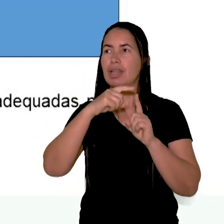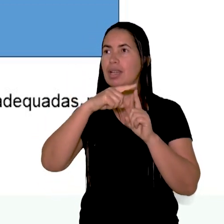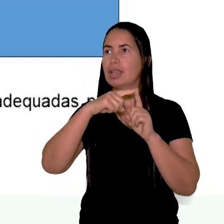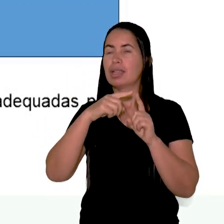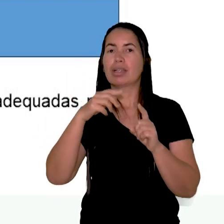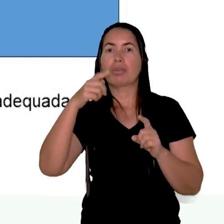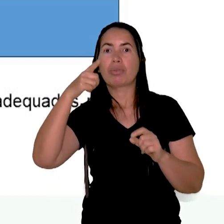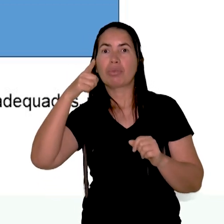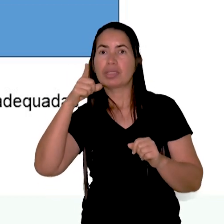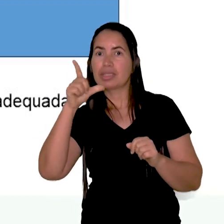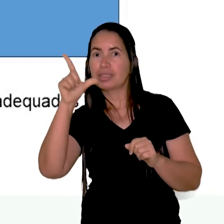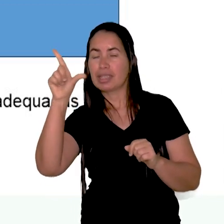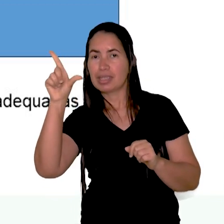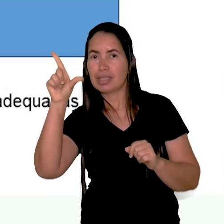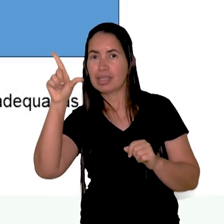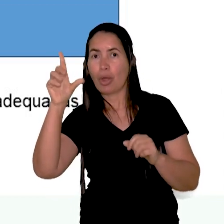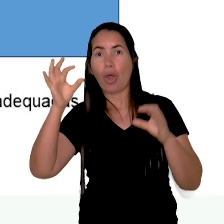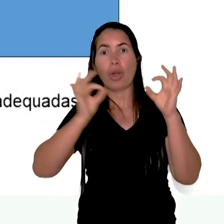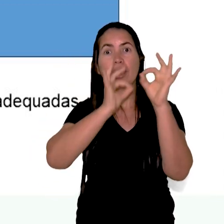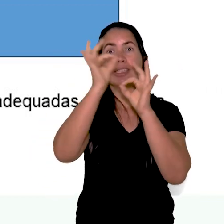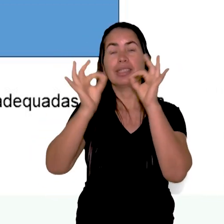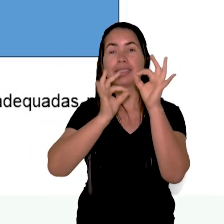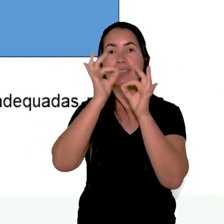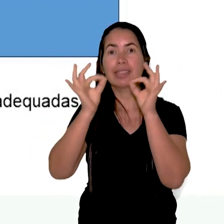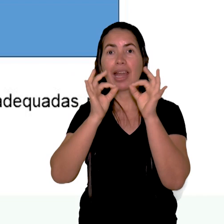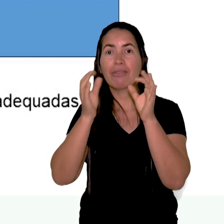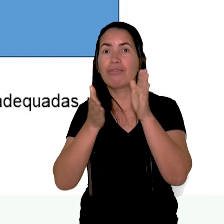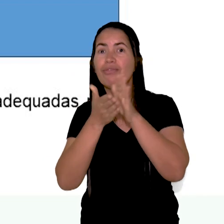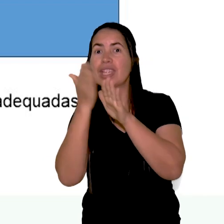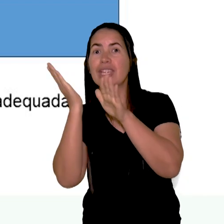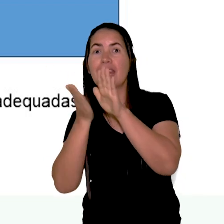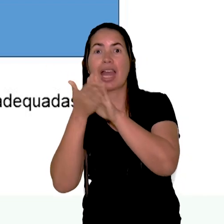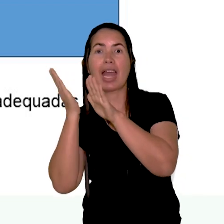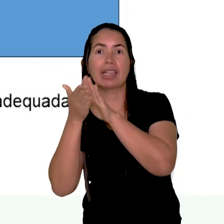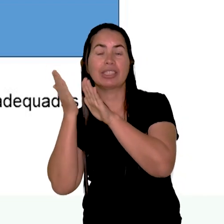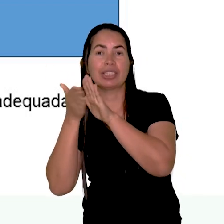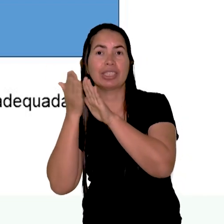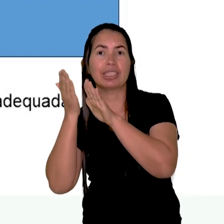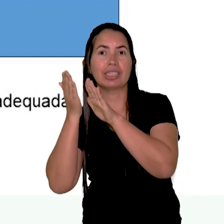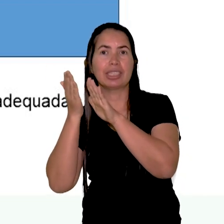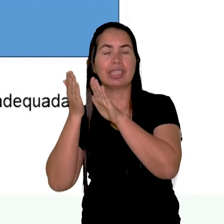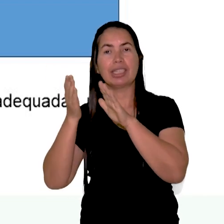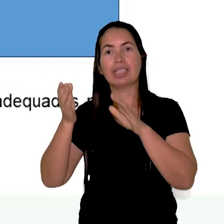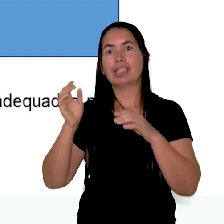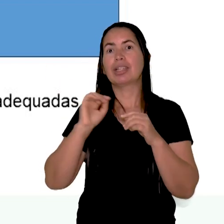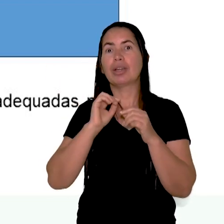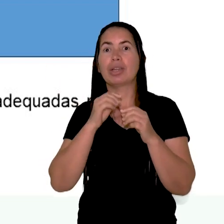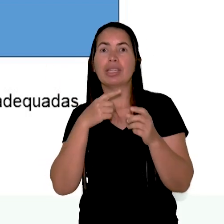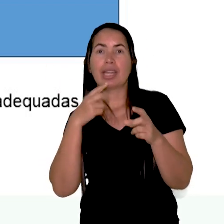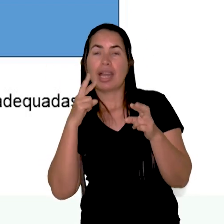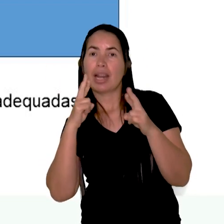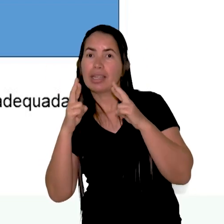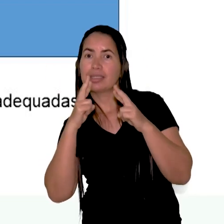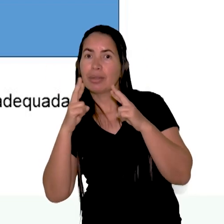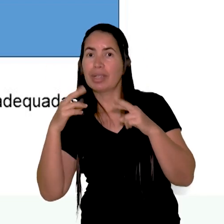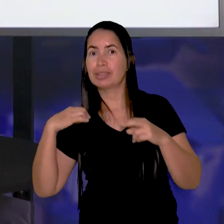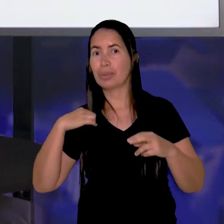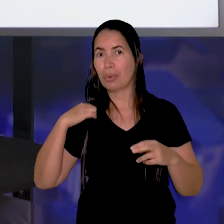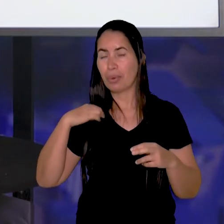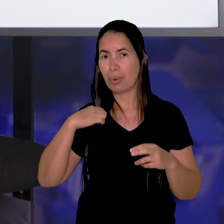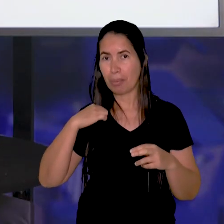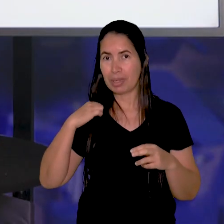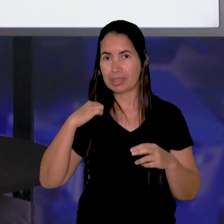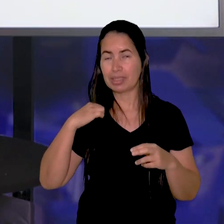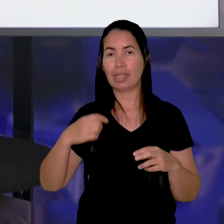vai conseguir organizar sua viagem em relação às suas vestimentas, os lugares que